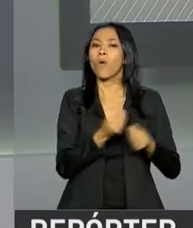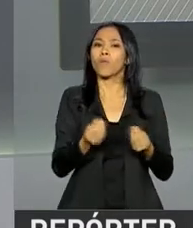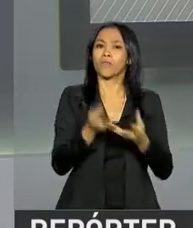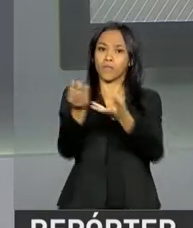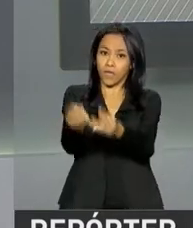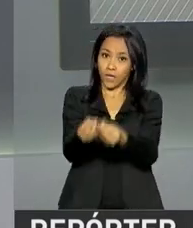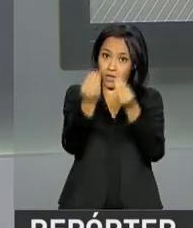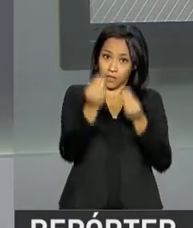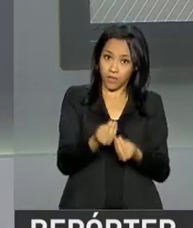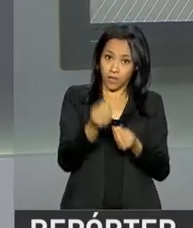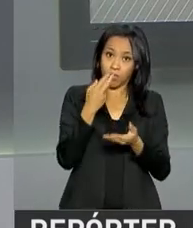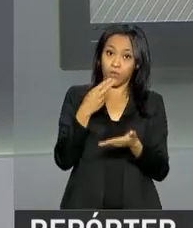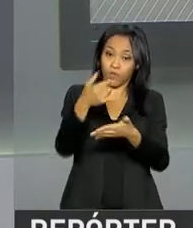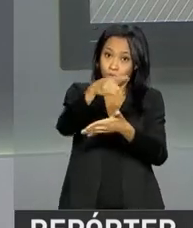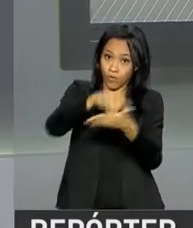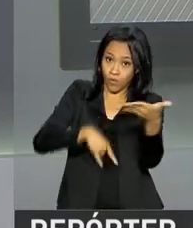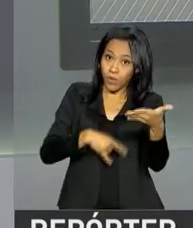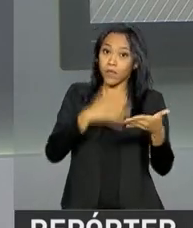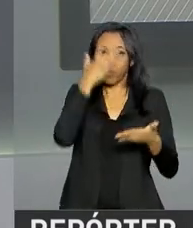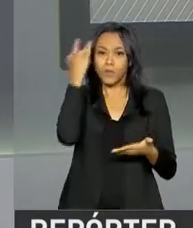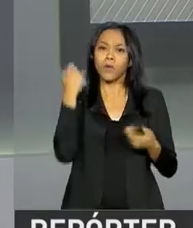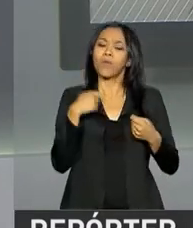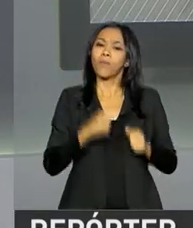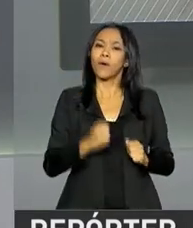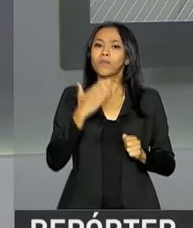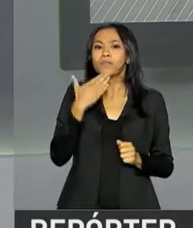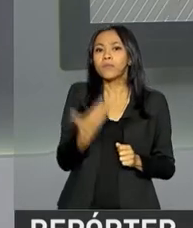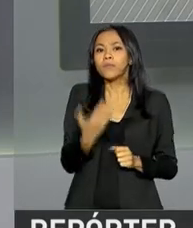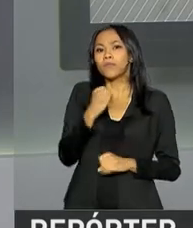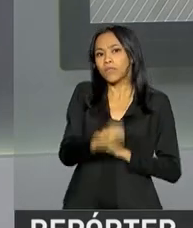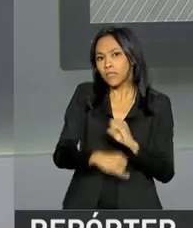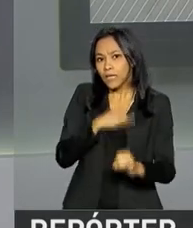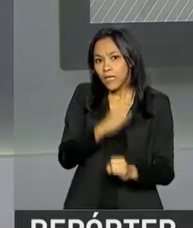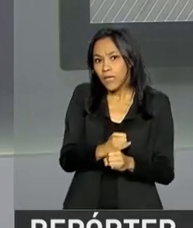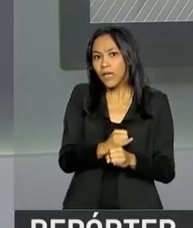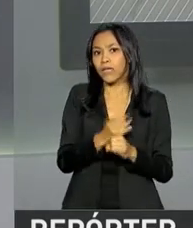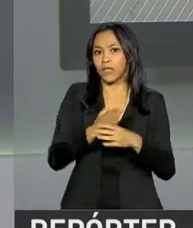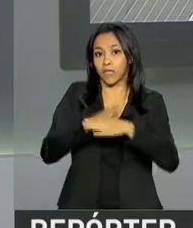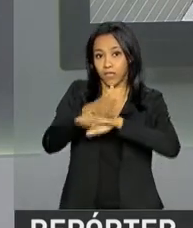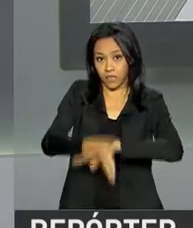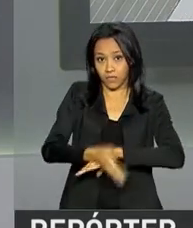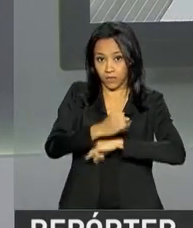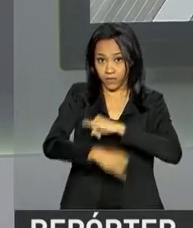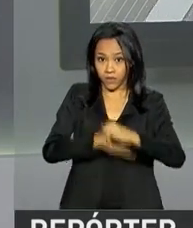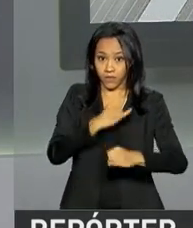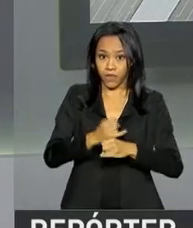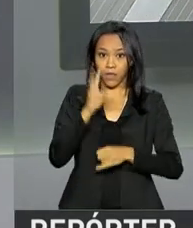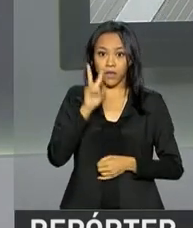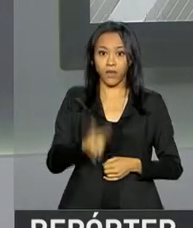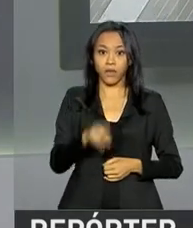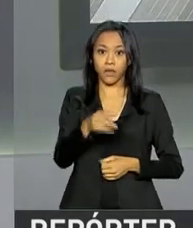para o seguro-desemprego, o trabalhador pode fazer o pedido pela internet, pelo site